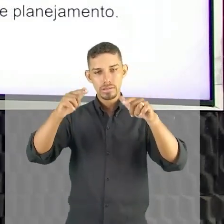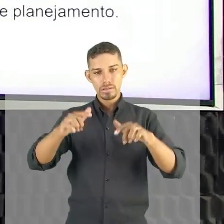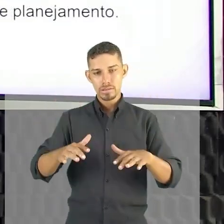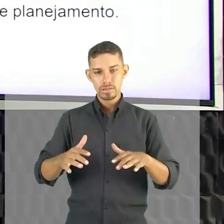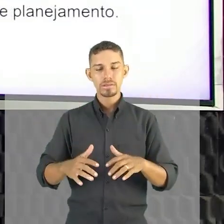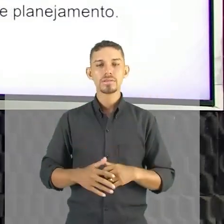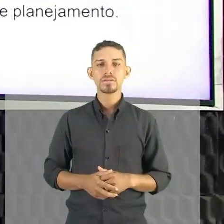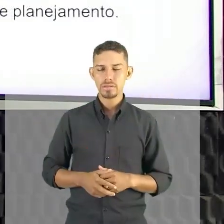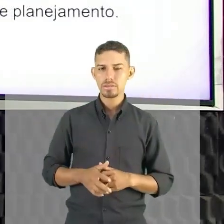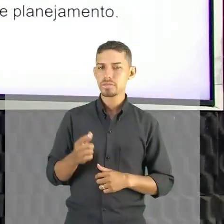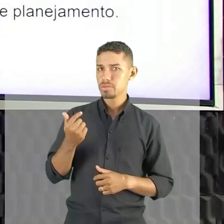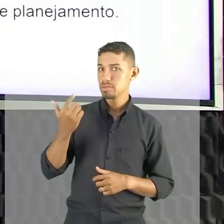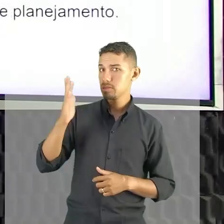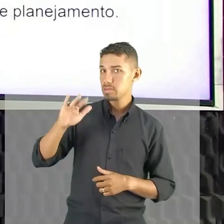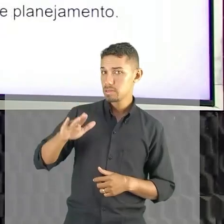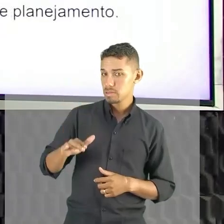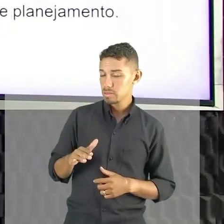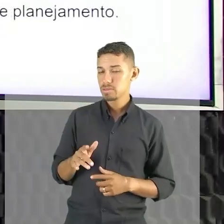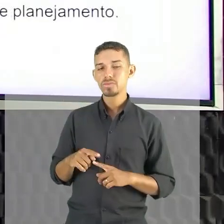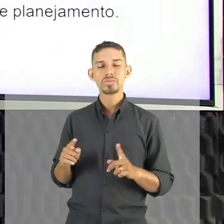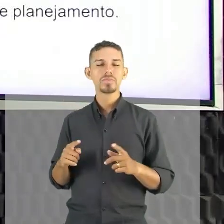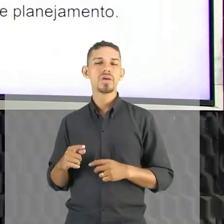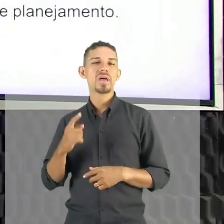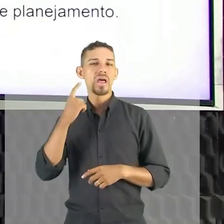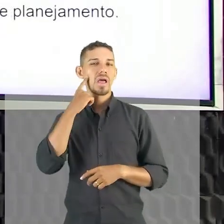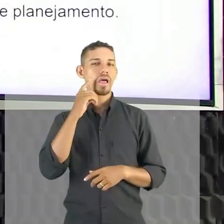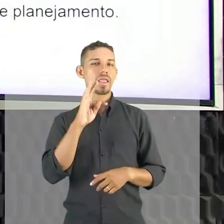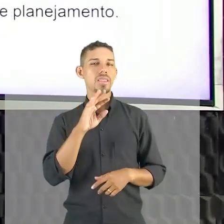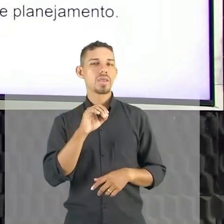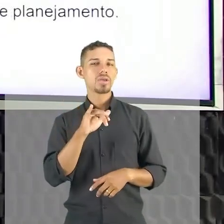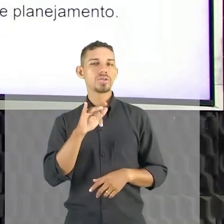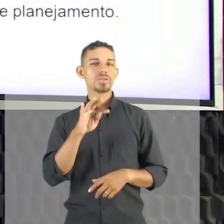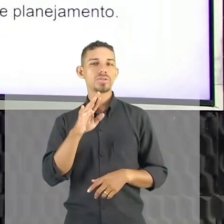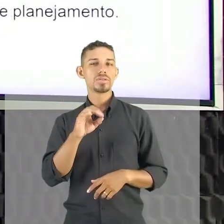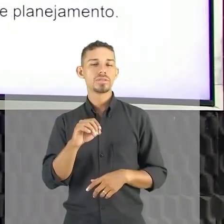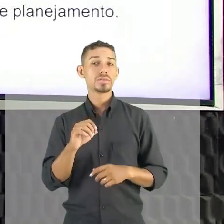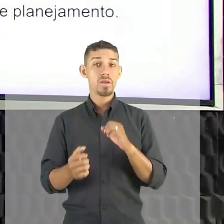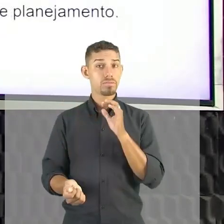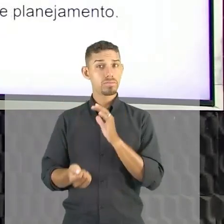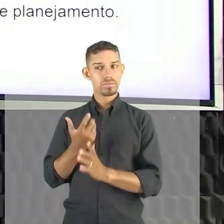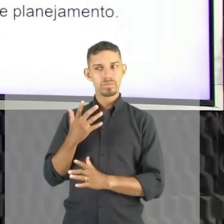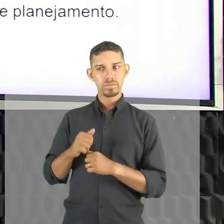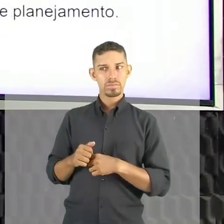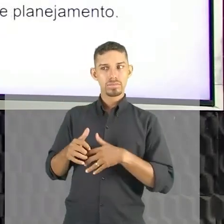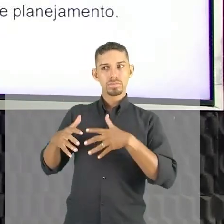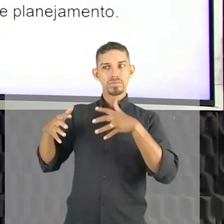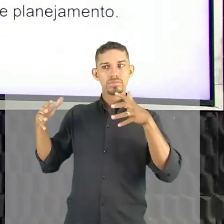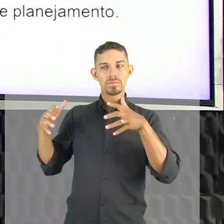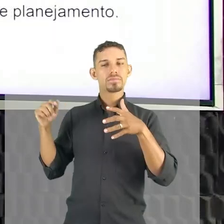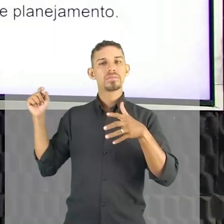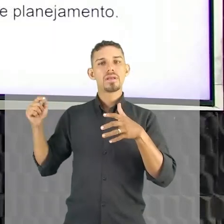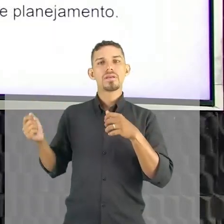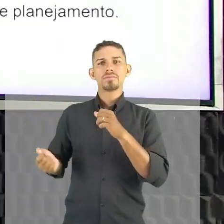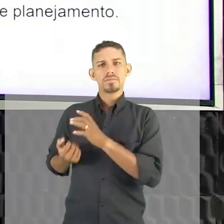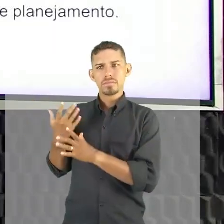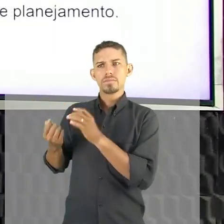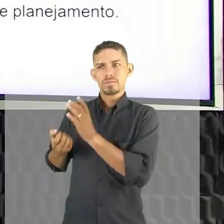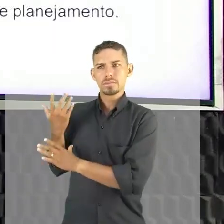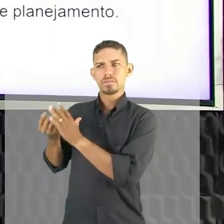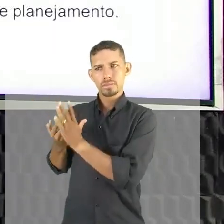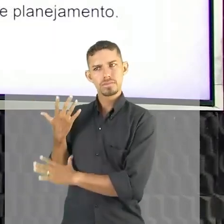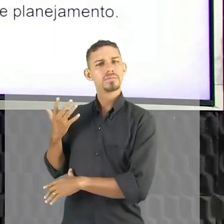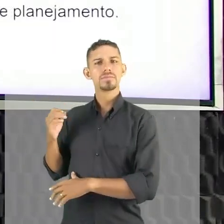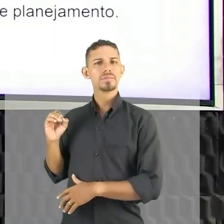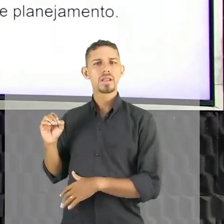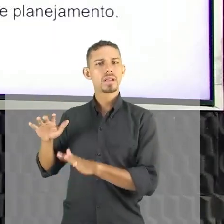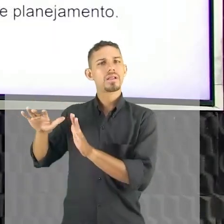O toyotismo vai pensar exatamente de outra forma. Eu vou fazer a produção, mas eu não vou fazer essa produção simplesmente produzir